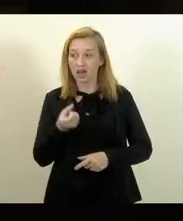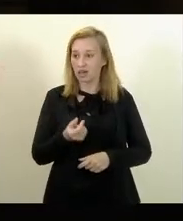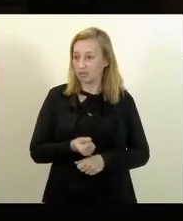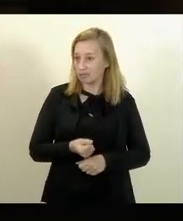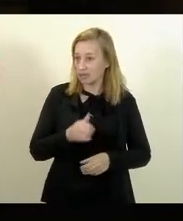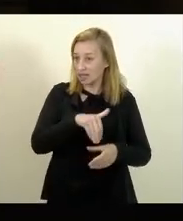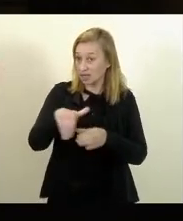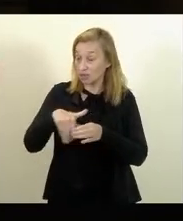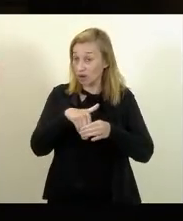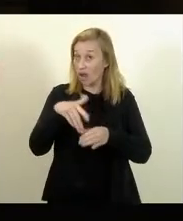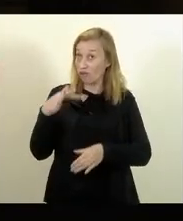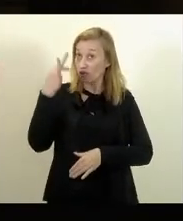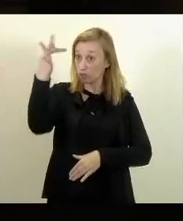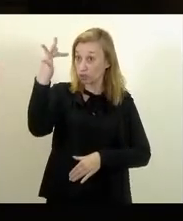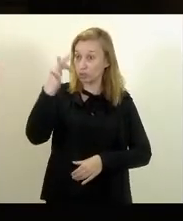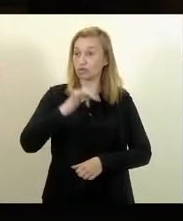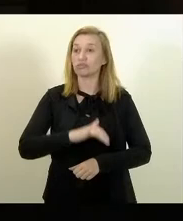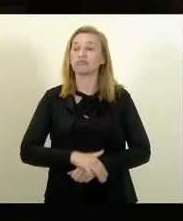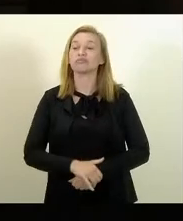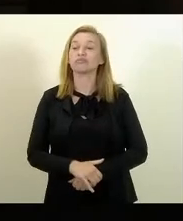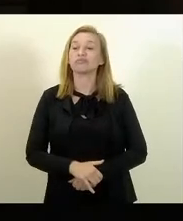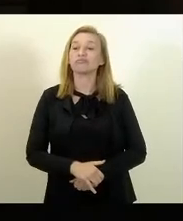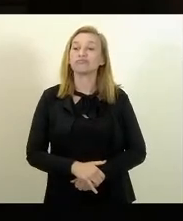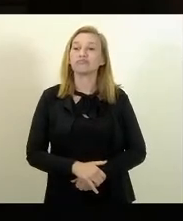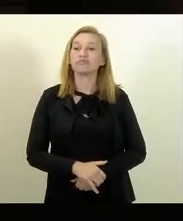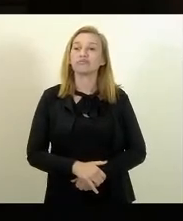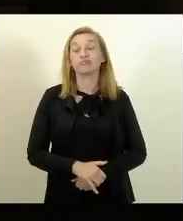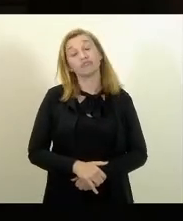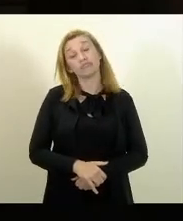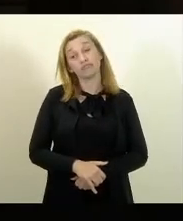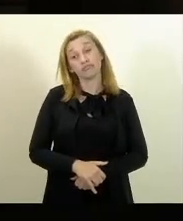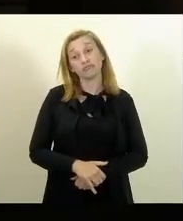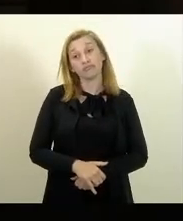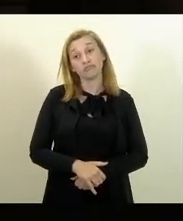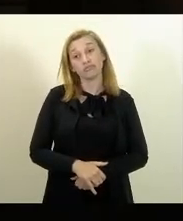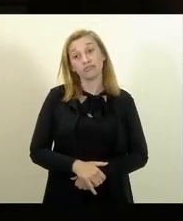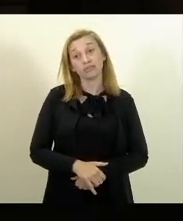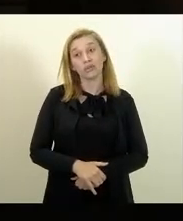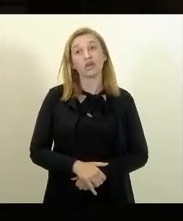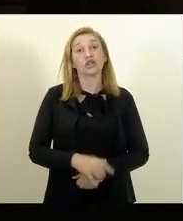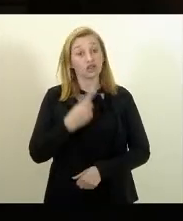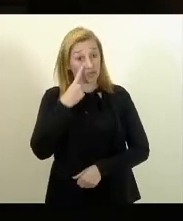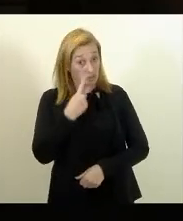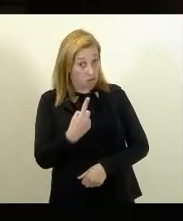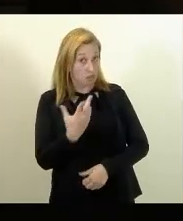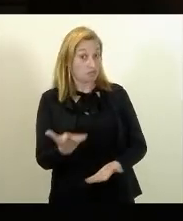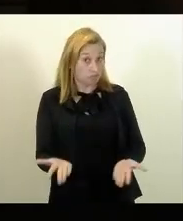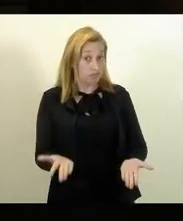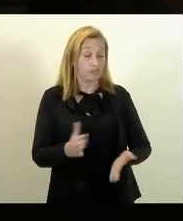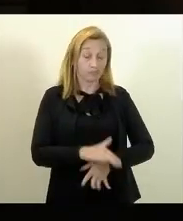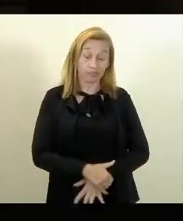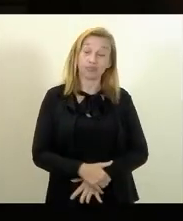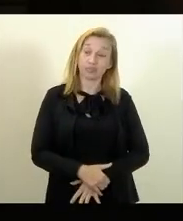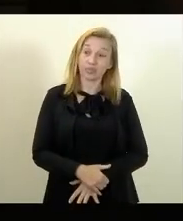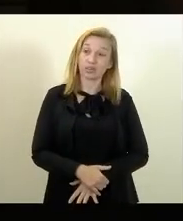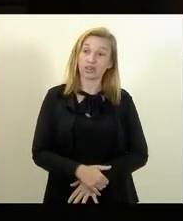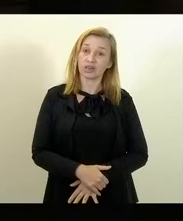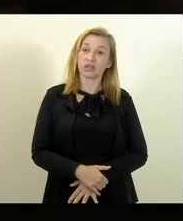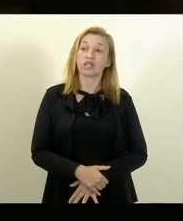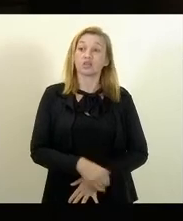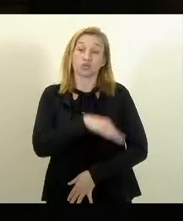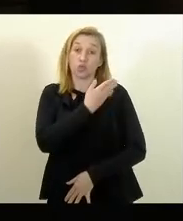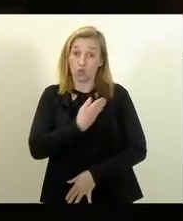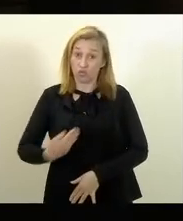que possa vir a acontecer, quer dizer, a gente vê que tá a este